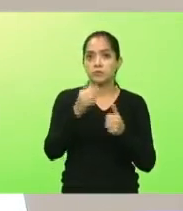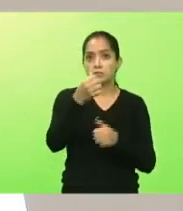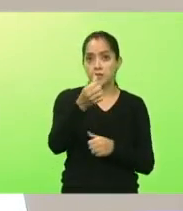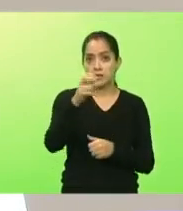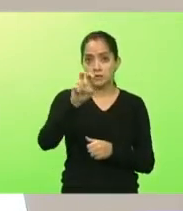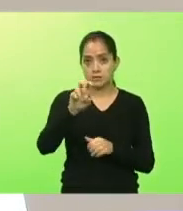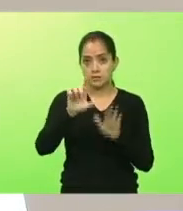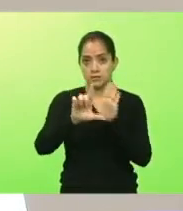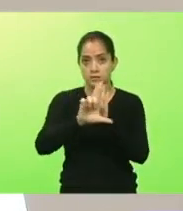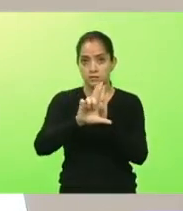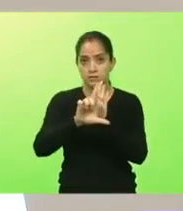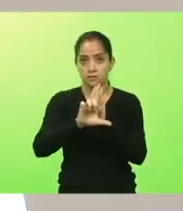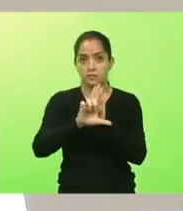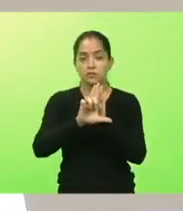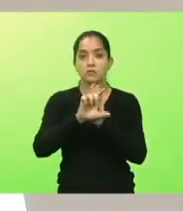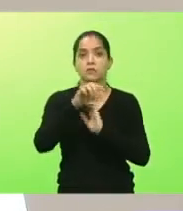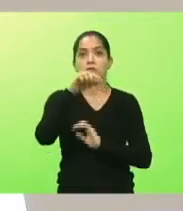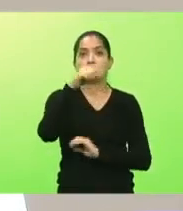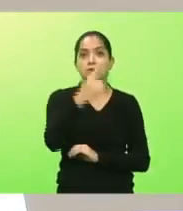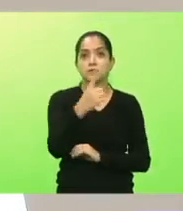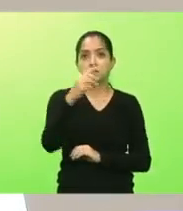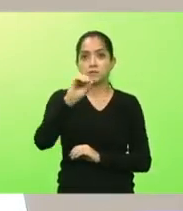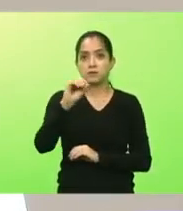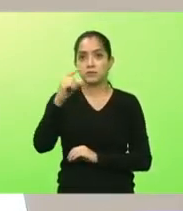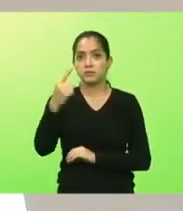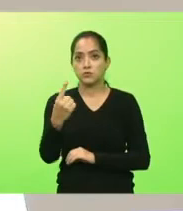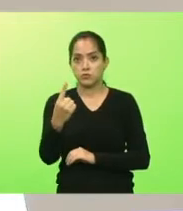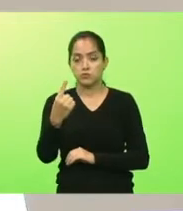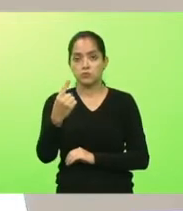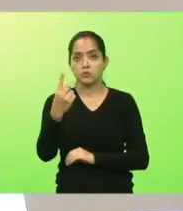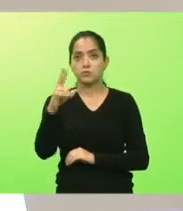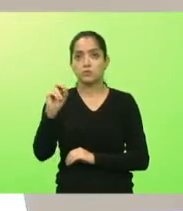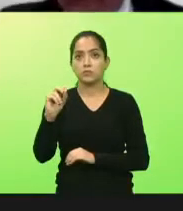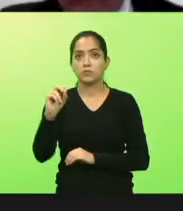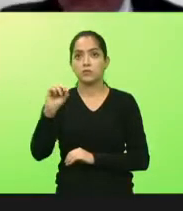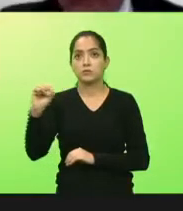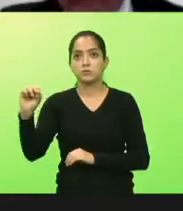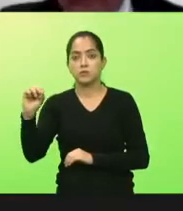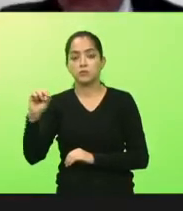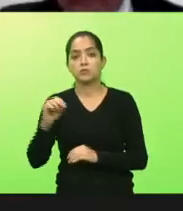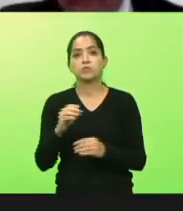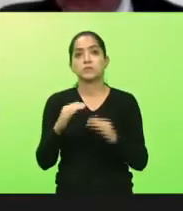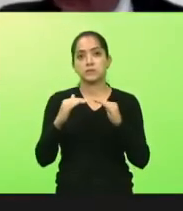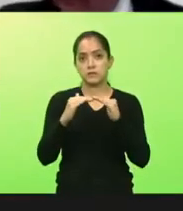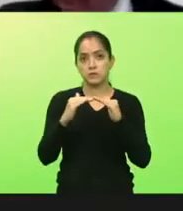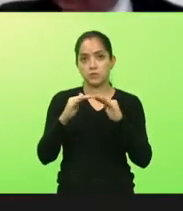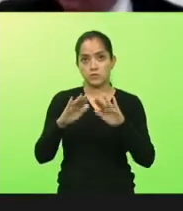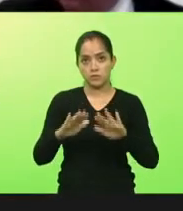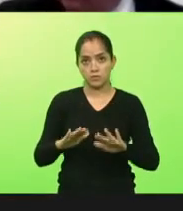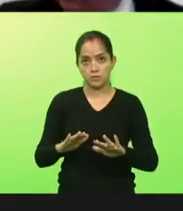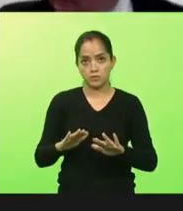Lei Complementar número 101 do ano de 2000. Deputados que aprovam, permaneçam como se encontram.